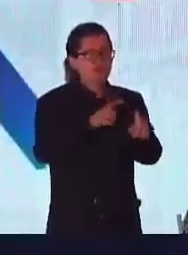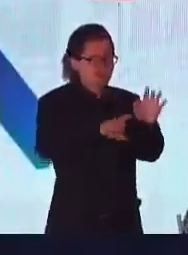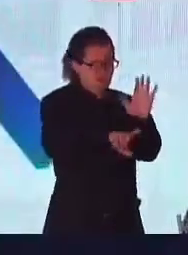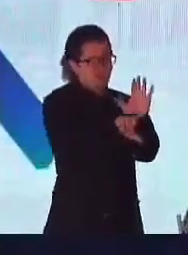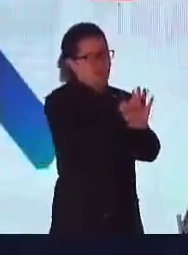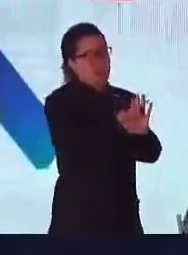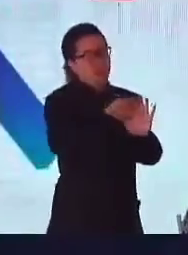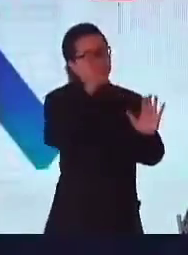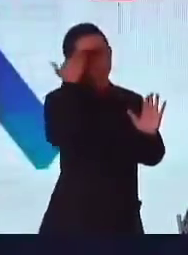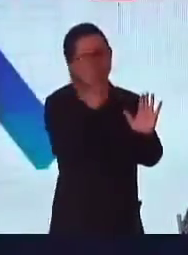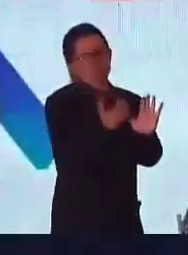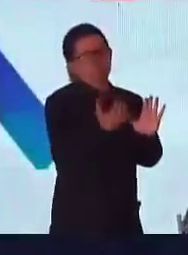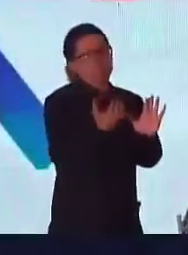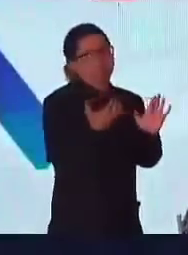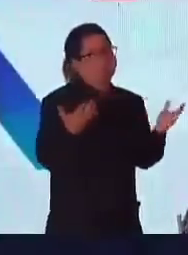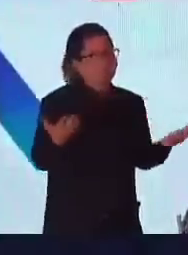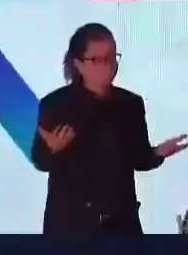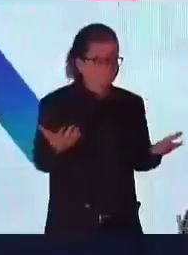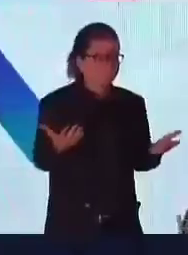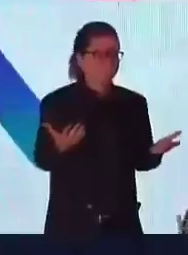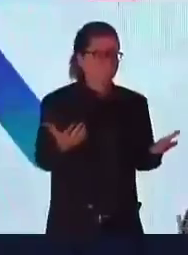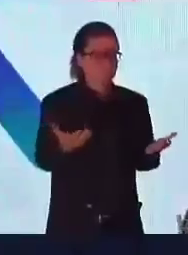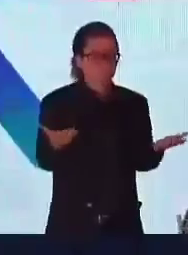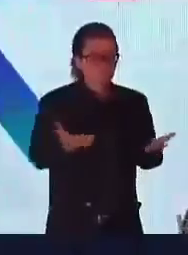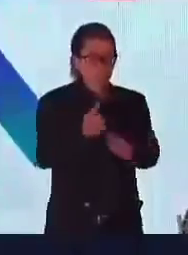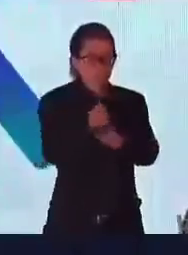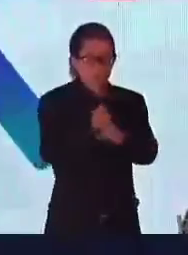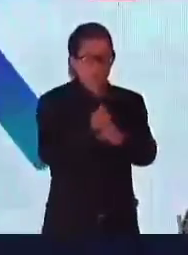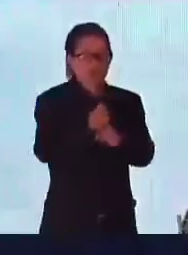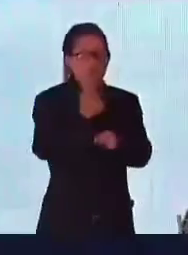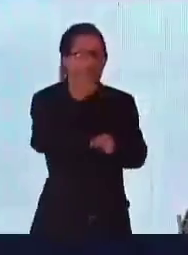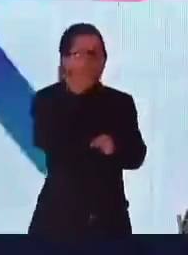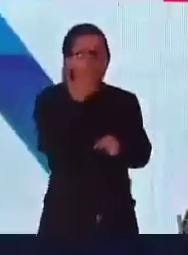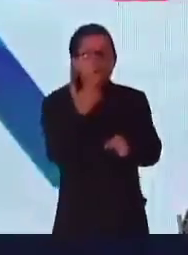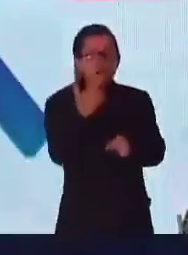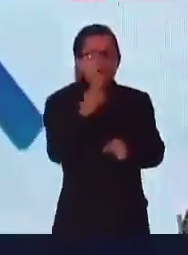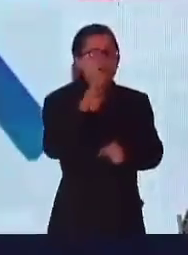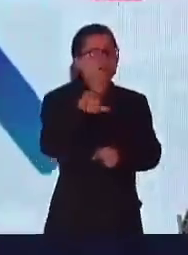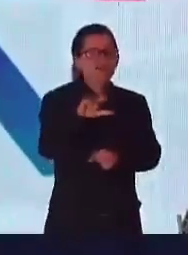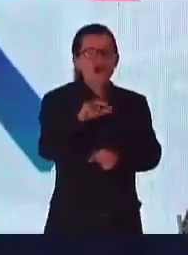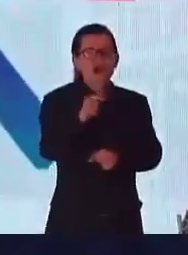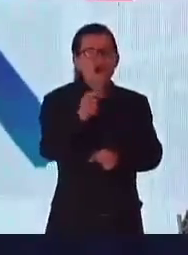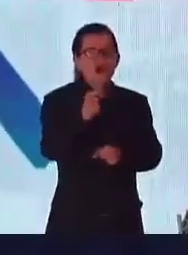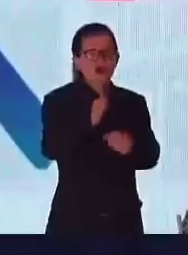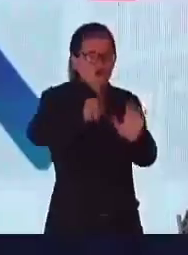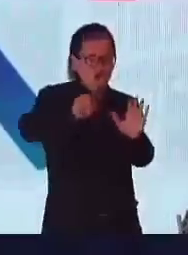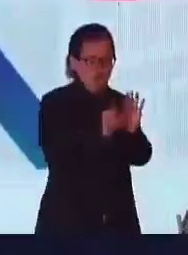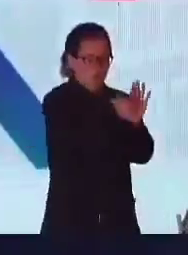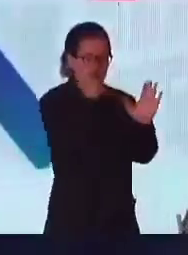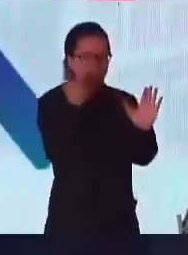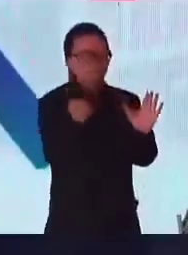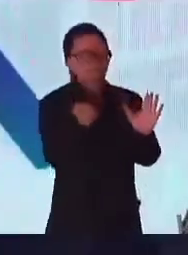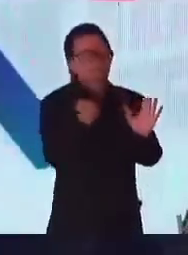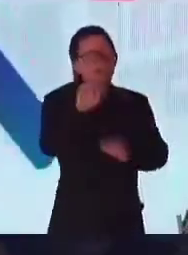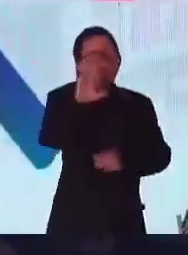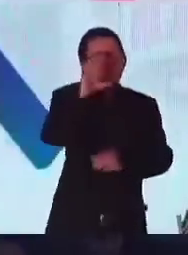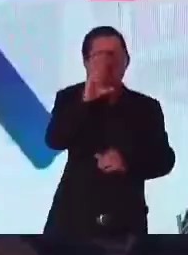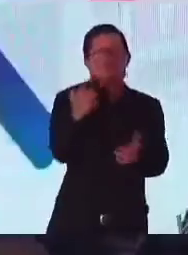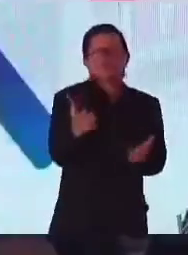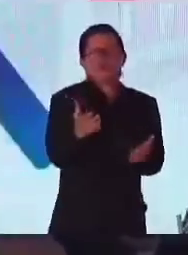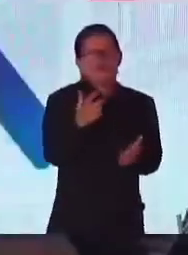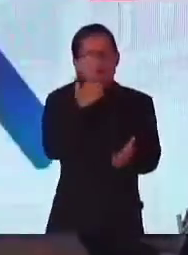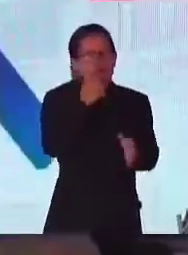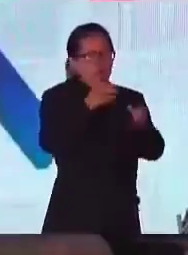descontingenciamento. Então, este ano, estamos ameaçados de ter um apagão na ciência brasileira, porque só temos 14